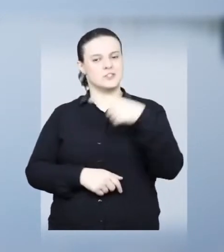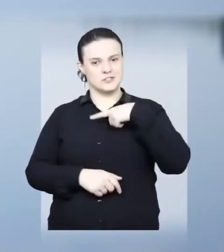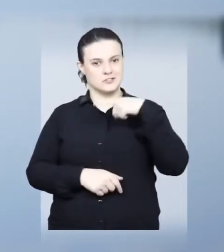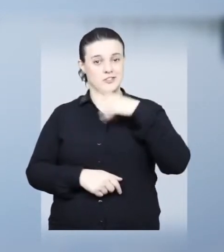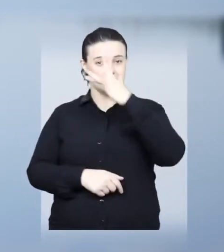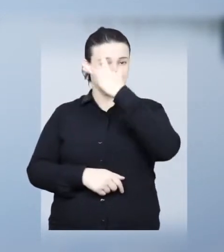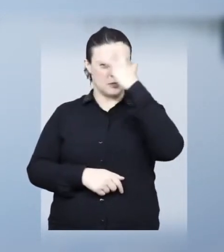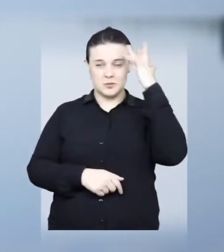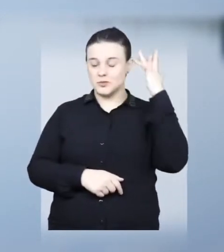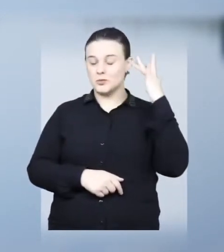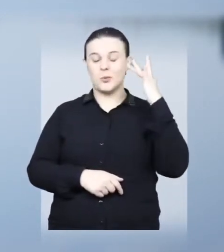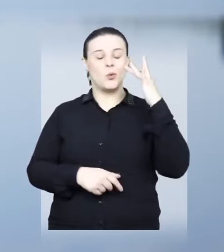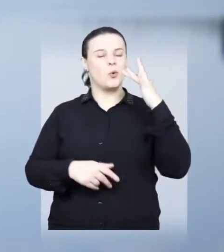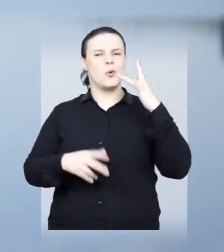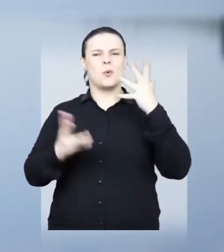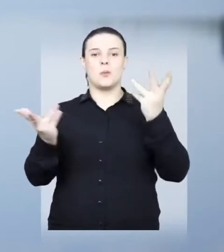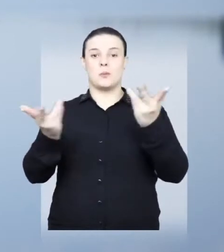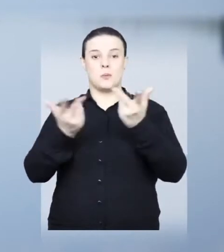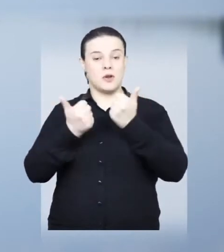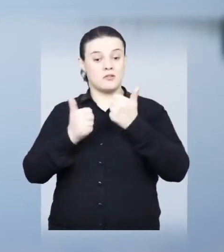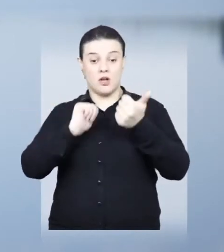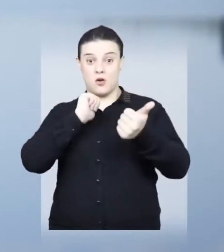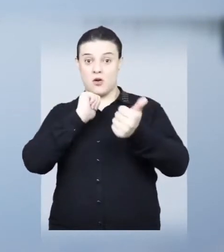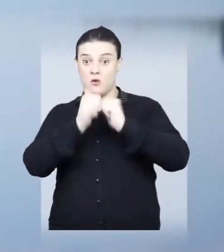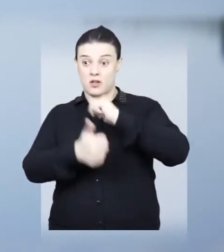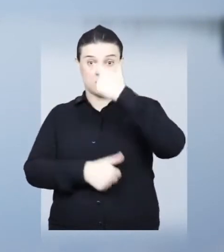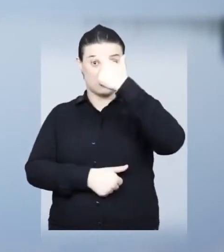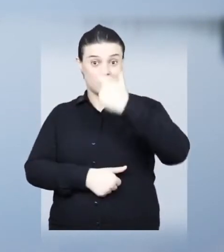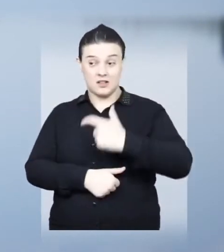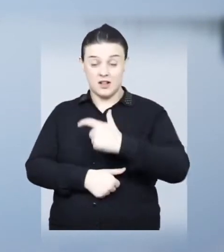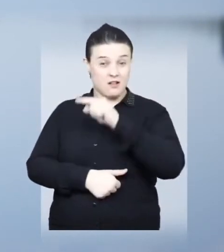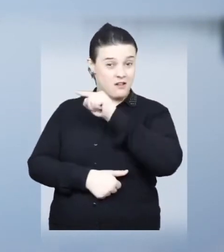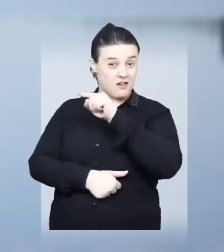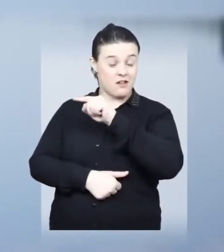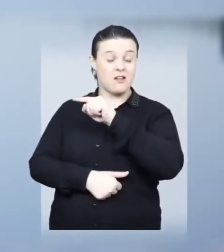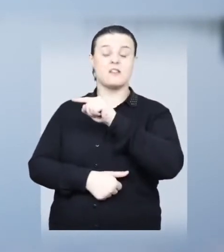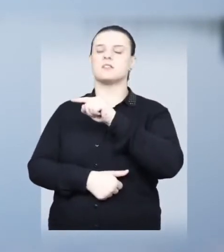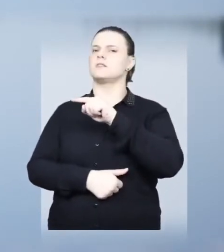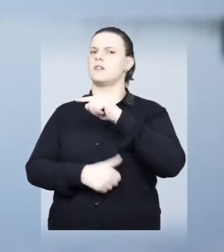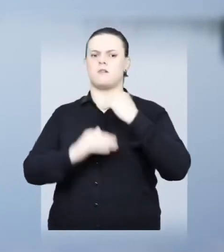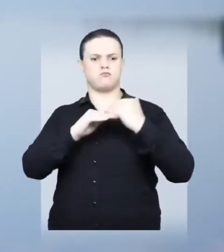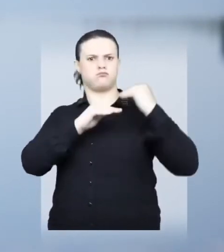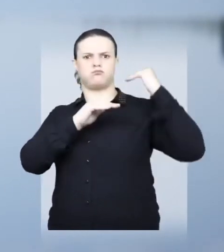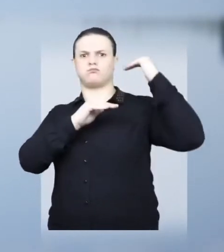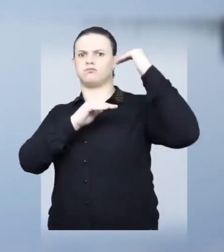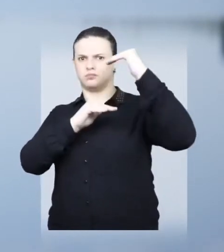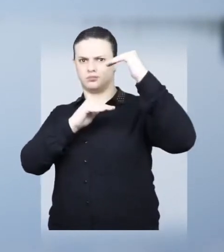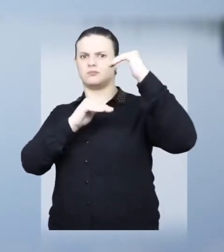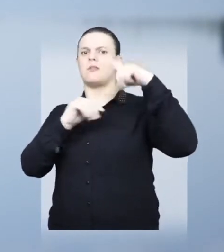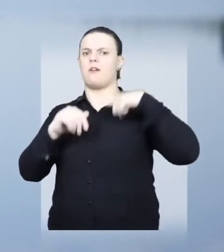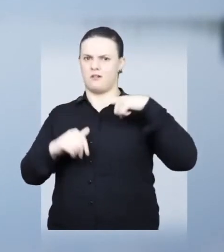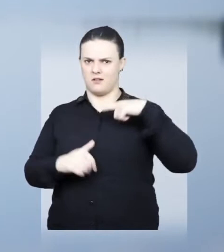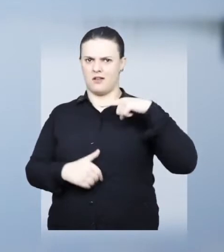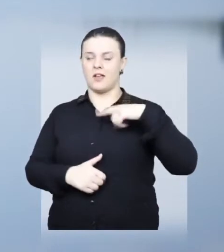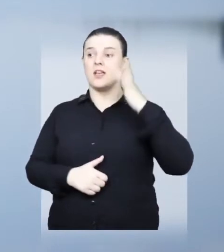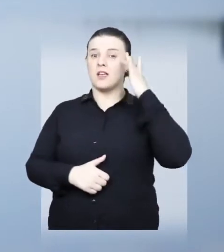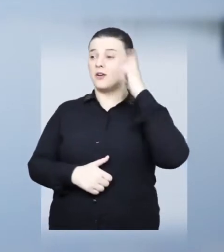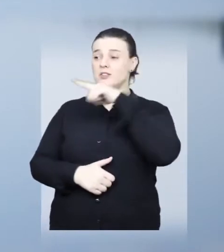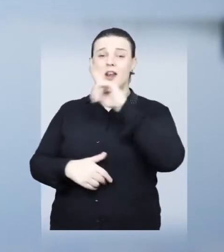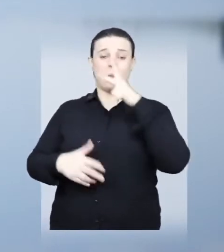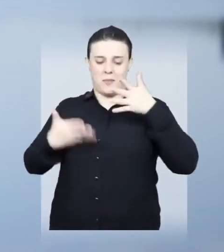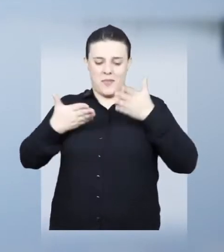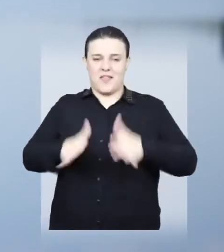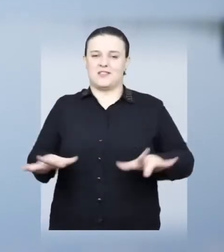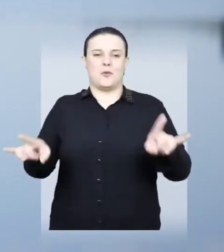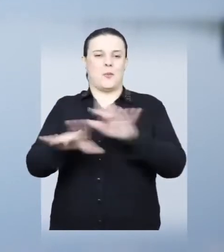é uma pessoa de luz, é um atleta de um nível muito elevado, e eu acho que ela já